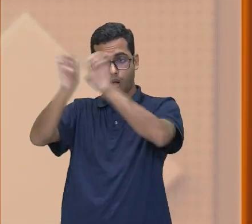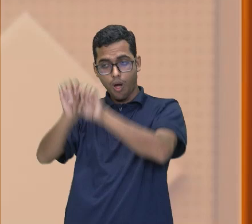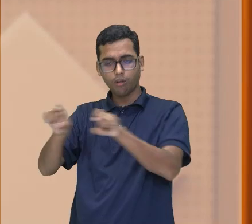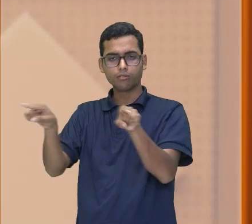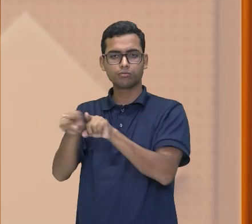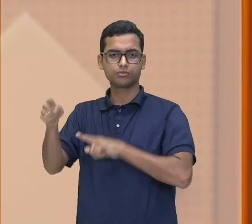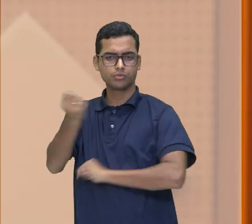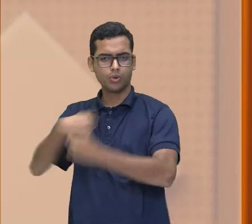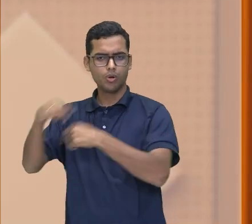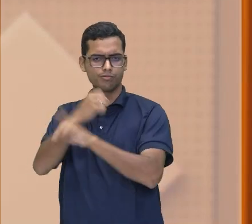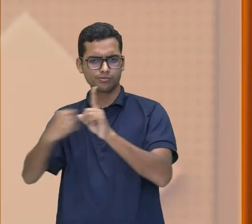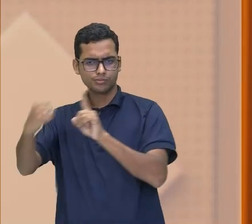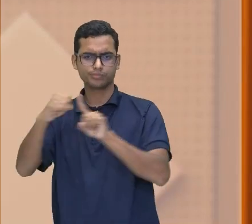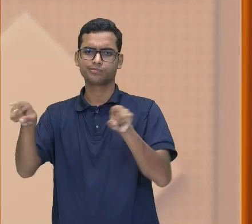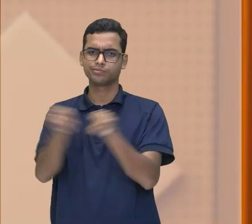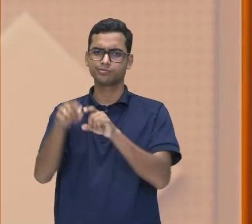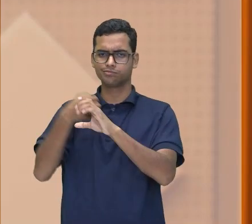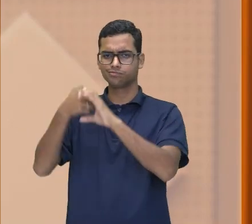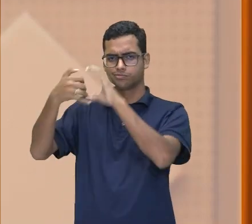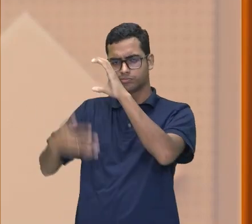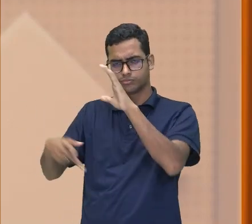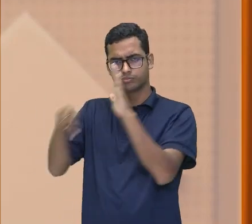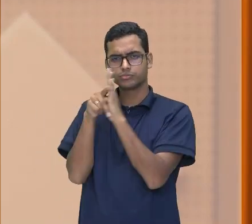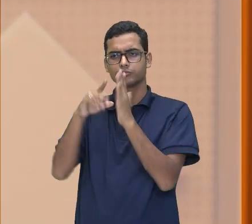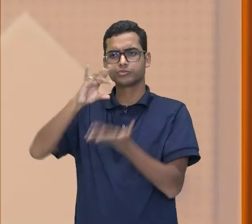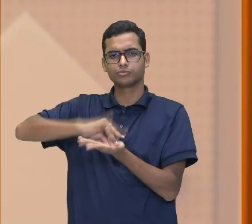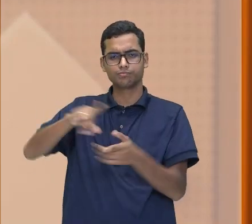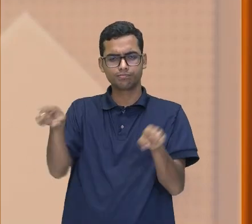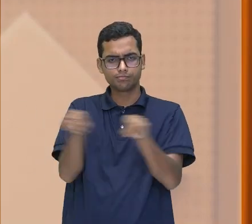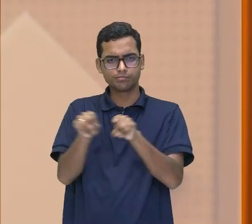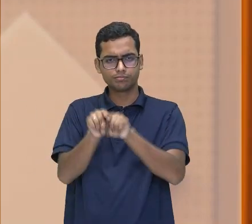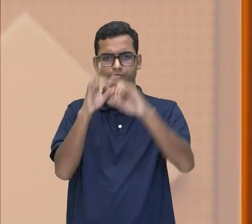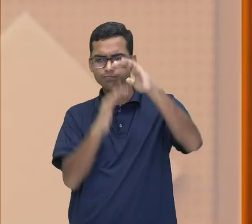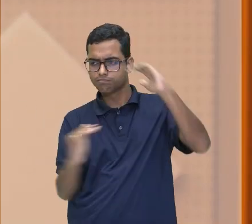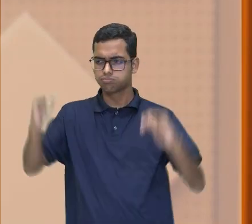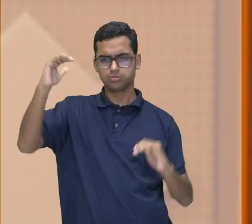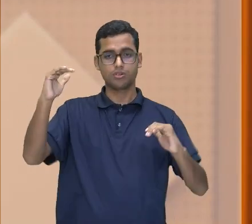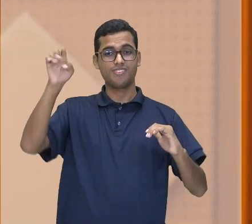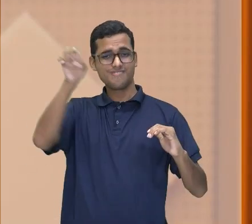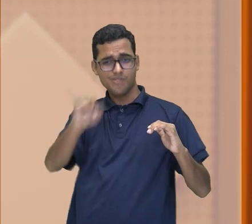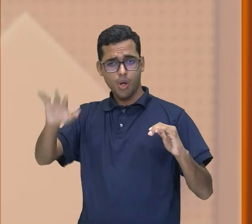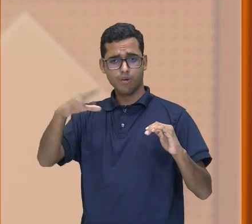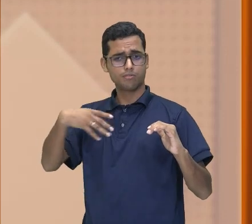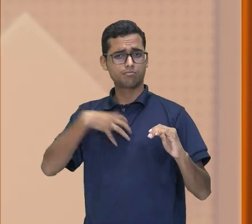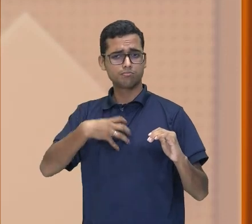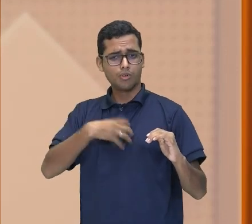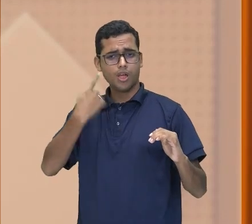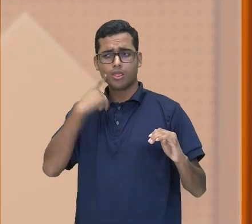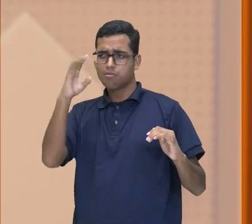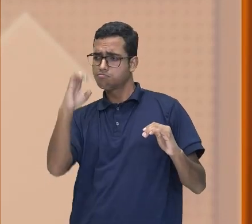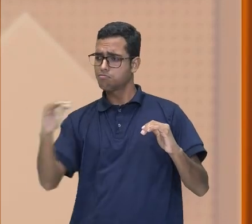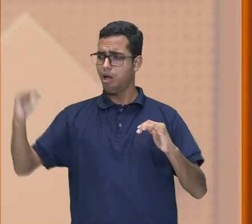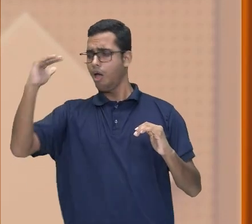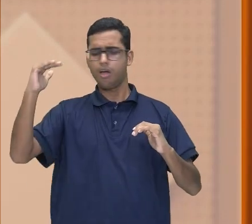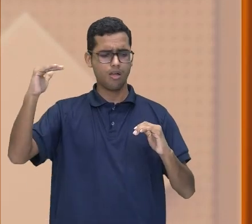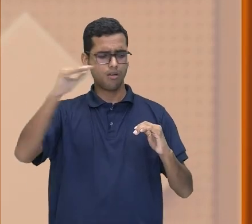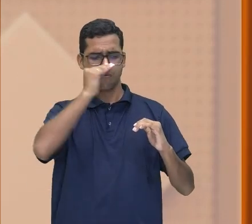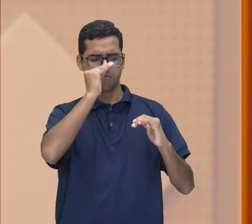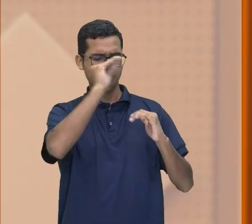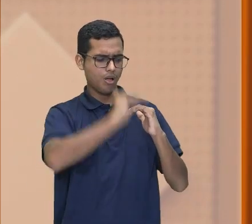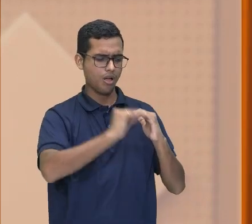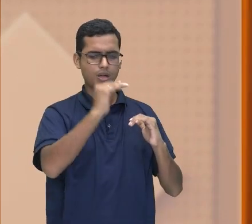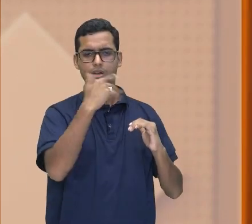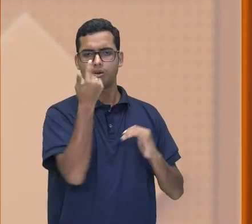essas características pesarão para que o eurocentrismo, né, a cultura europeia, ela